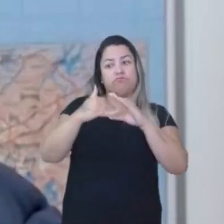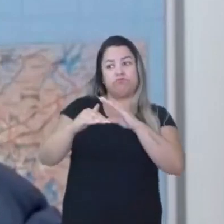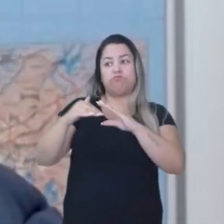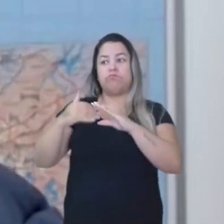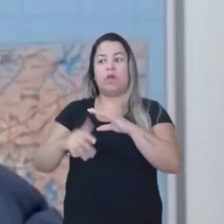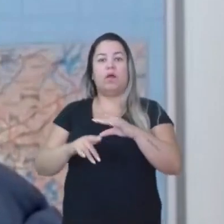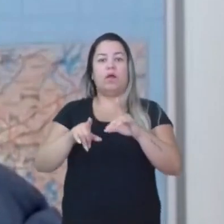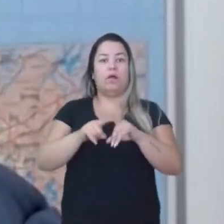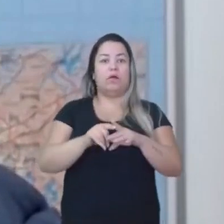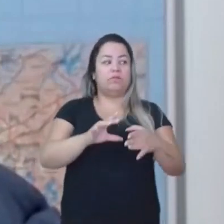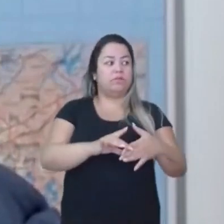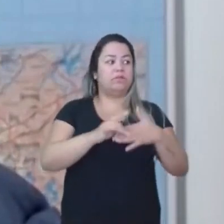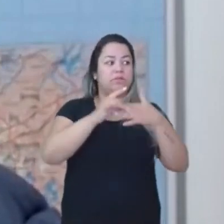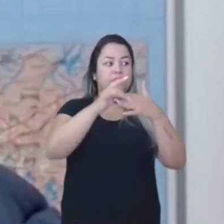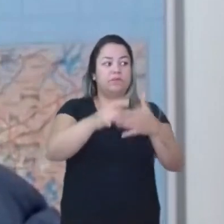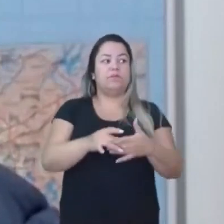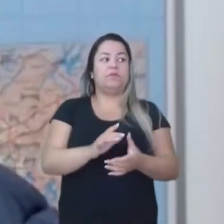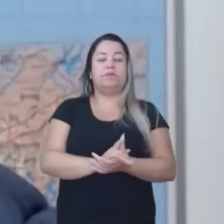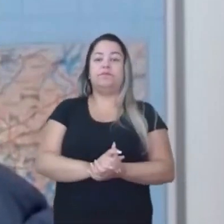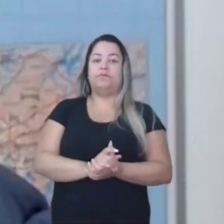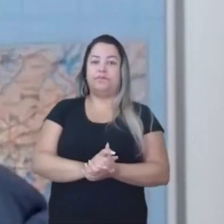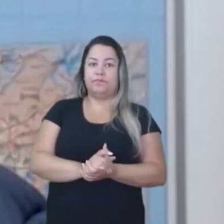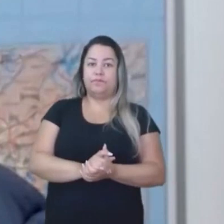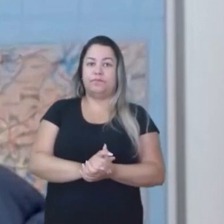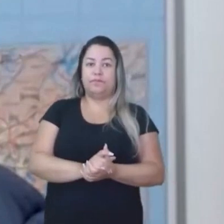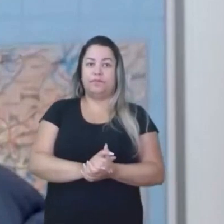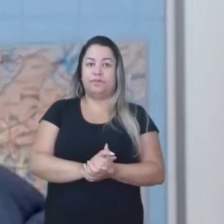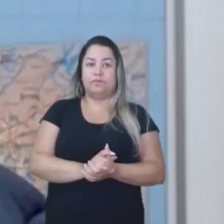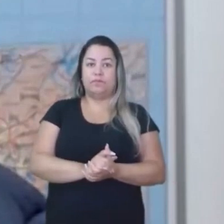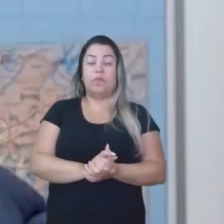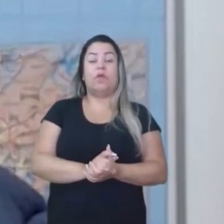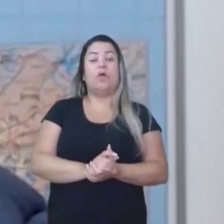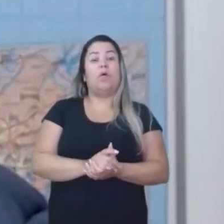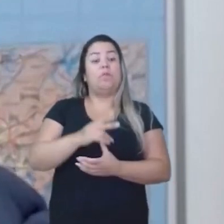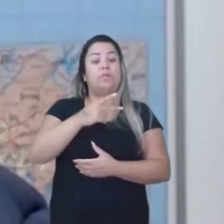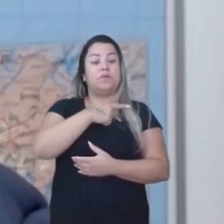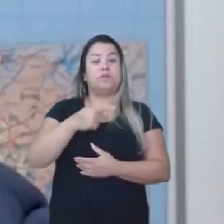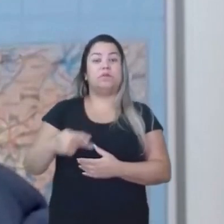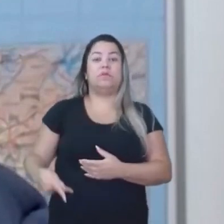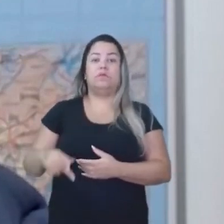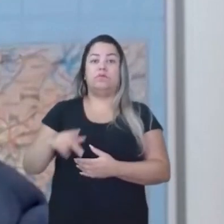aos líderes dos partidos e também ao presidente Lira e ao presidente Pacheco,